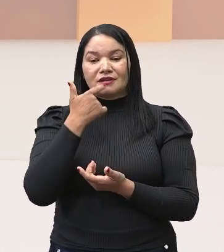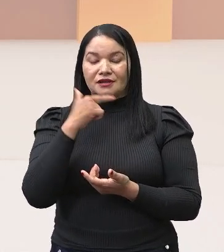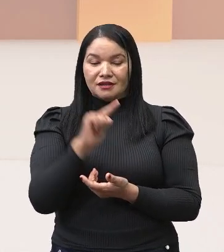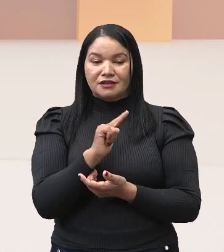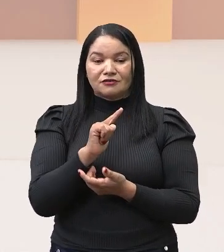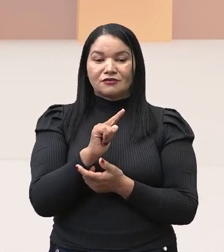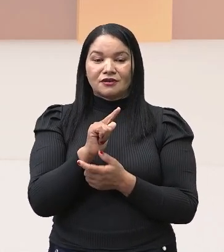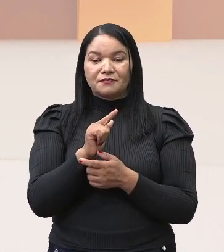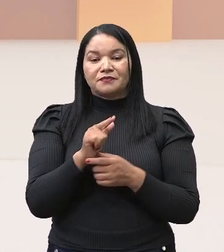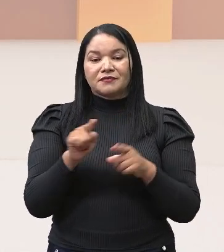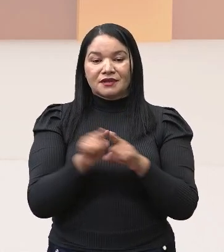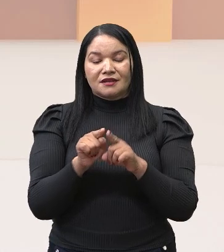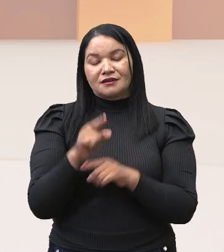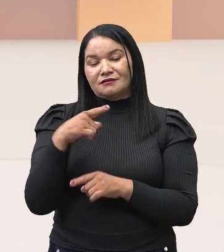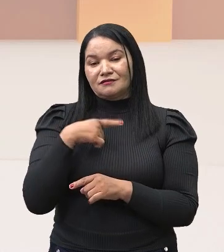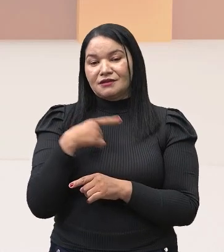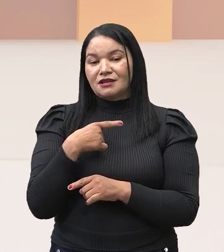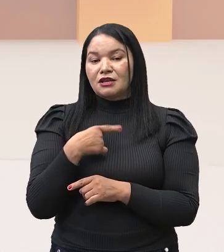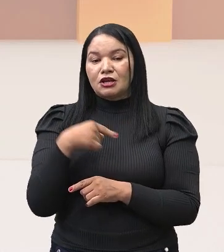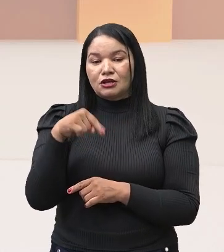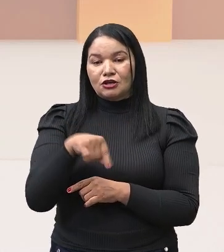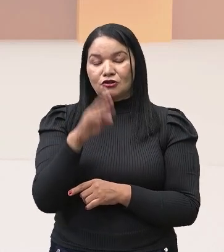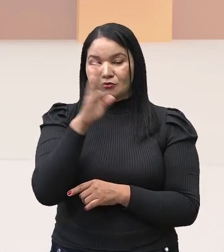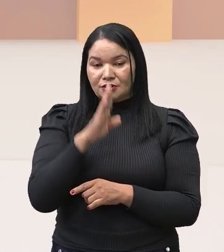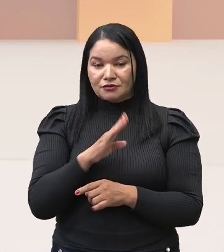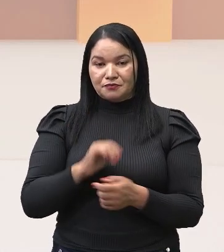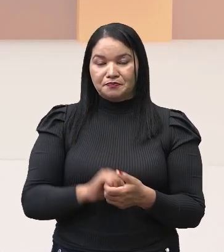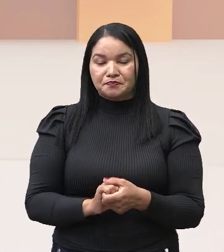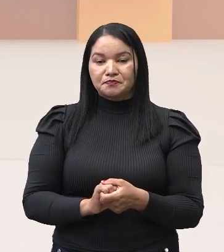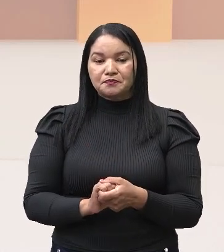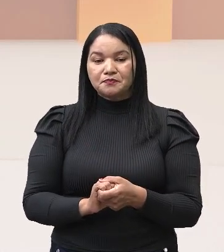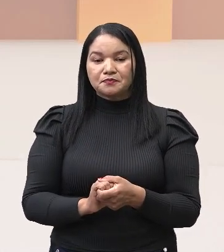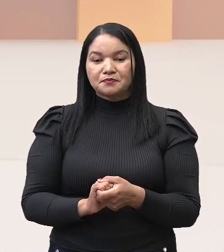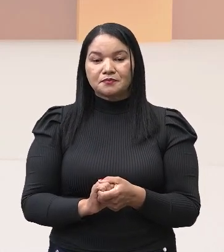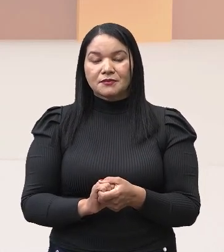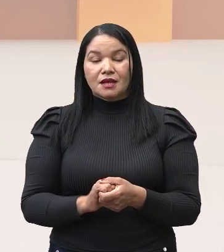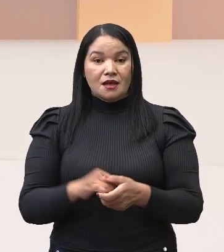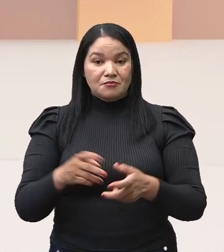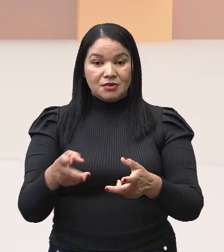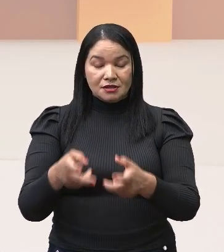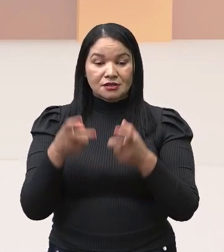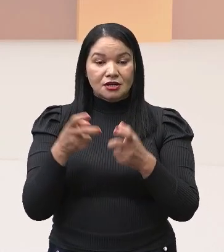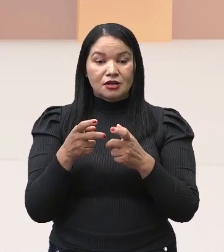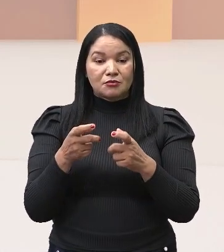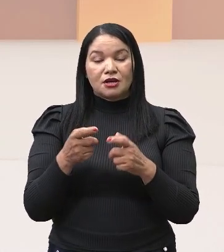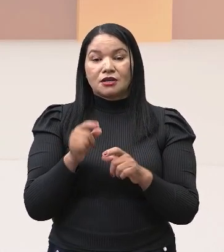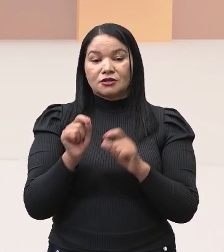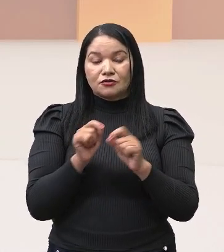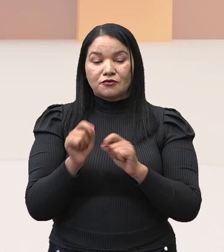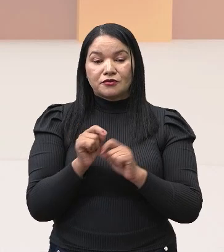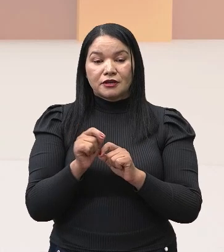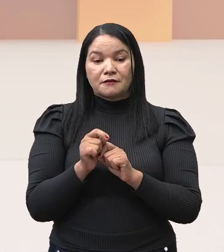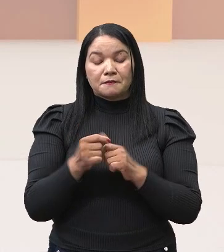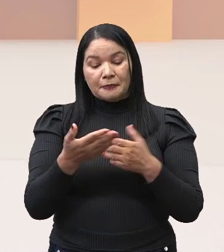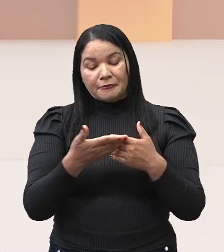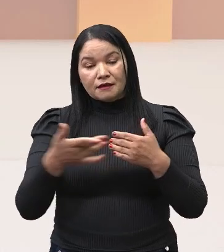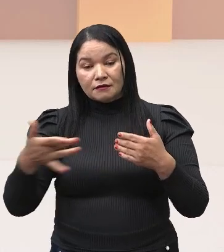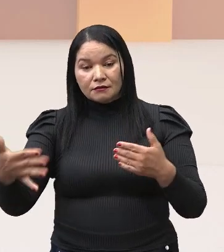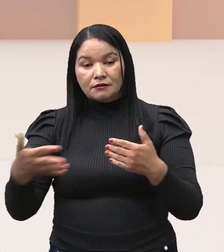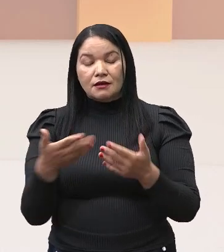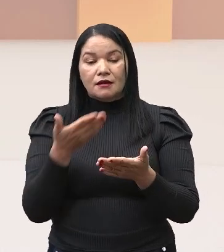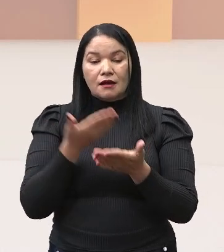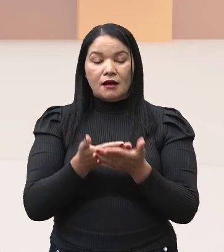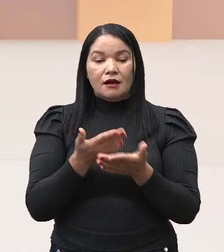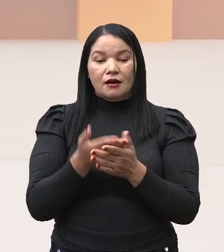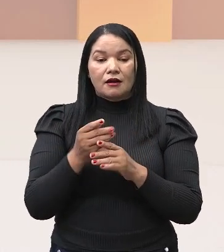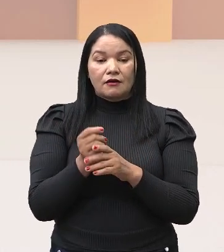que nós temos aqui no Brasil. Então, percebam que a questão da escravidão, como nós vimos falando ao longo da aula, ela